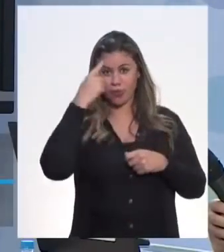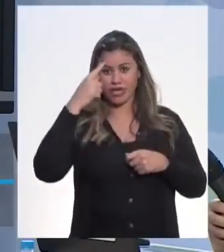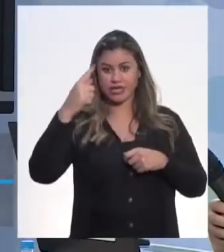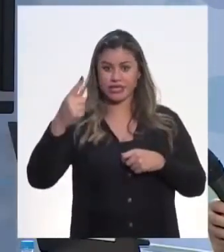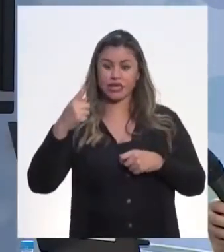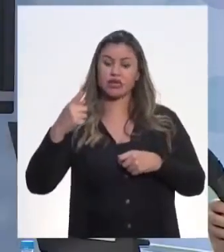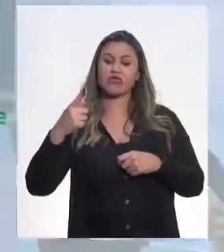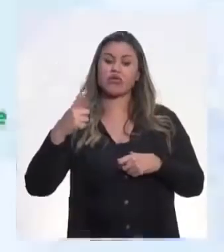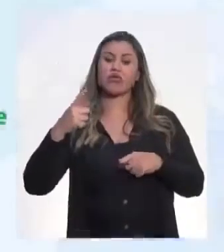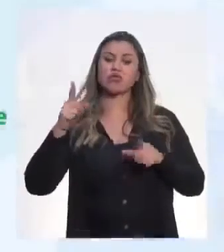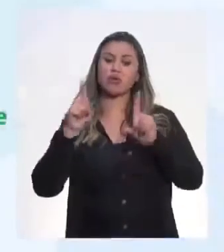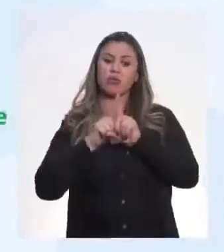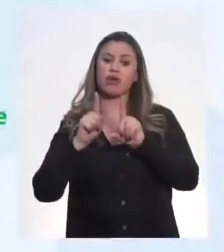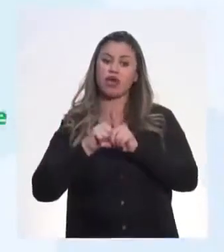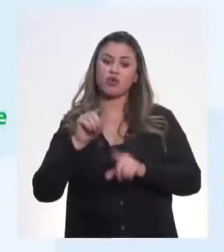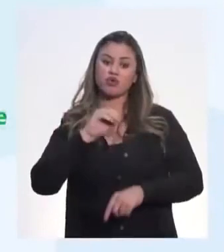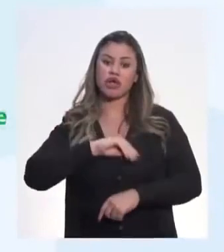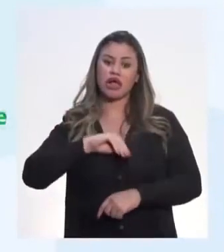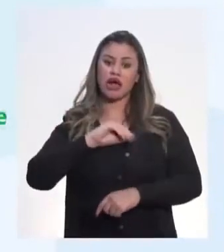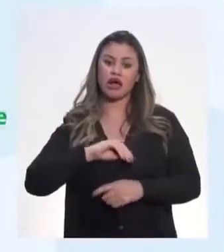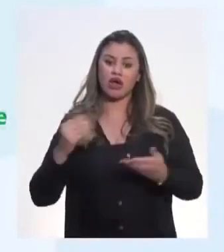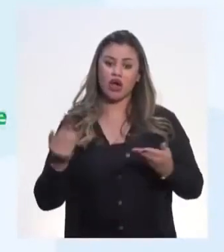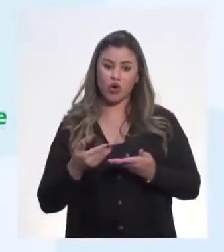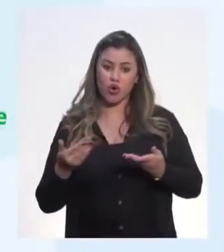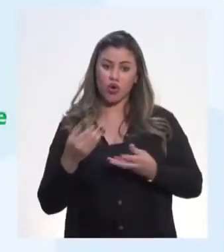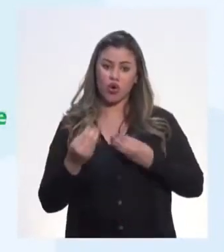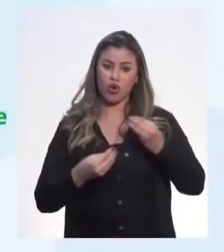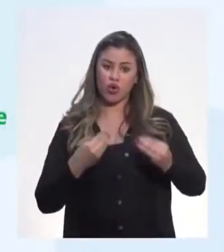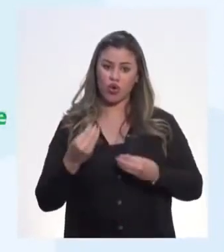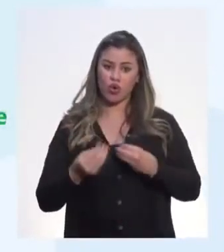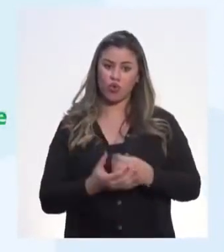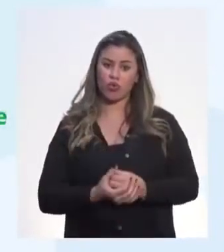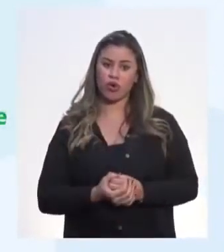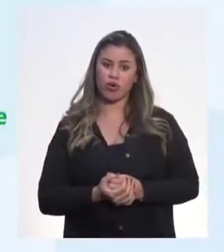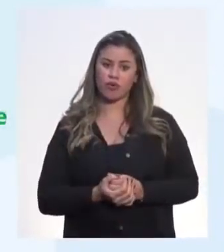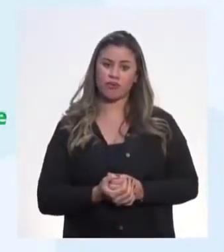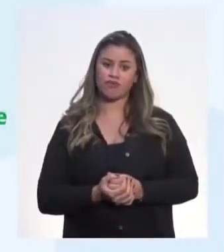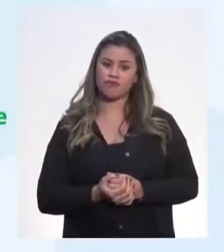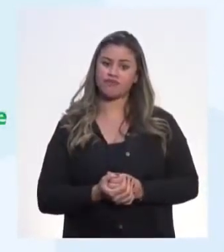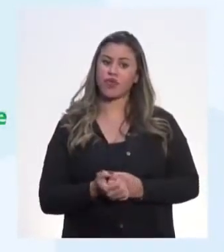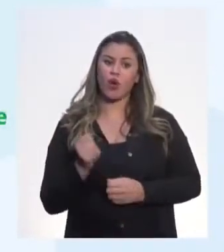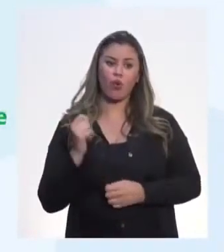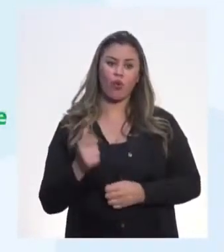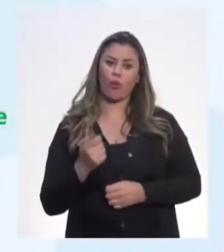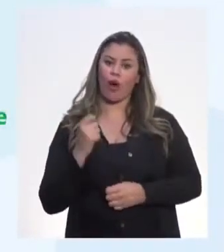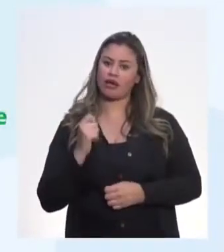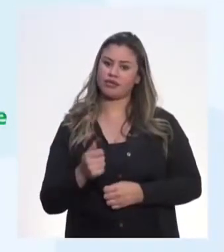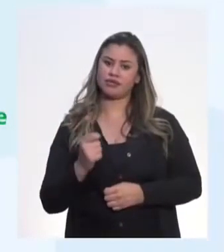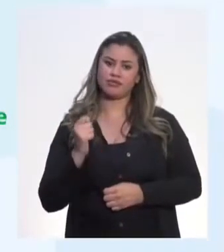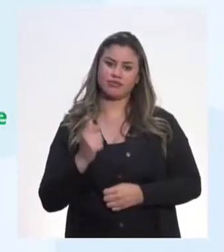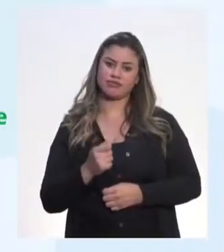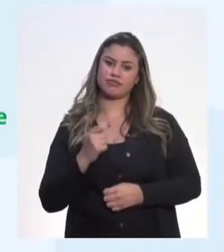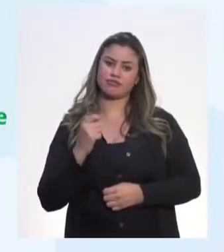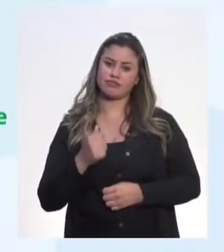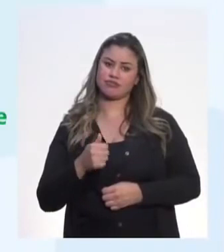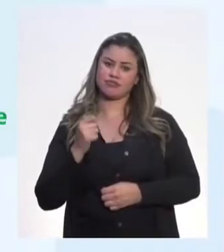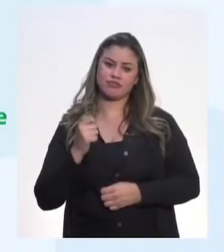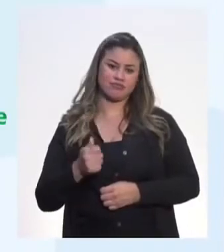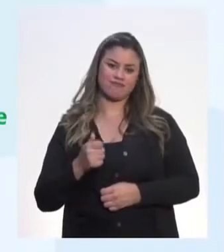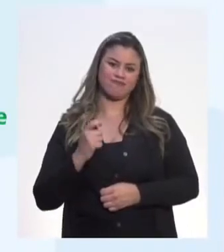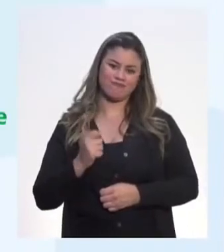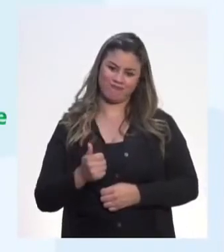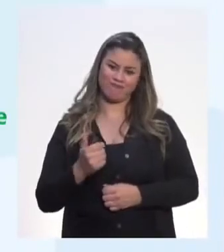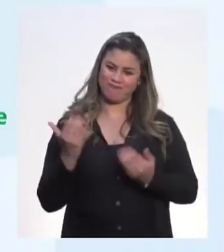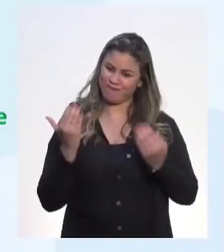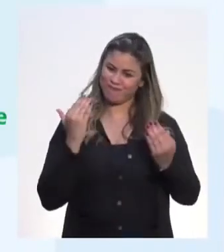atual dela observa aqui volta ó é isso aqui mesmo observa aquela economizou